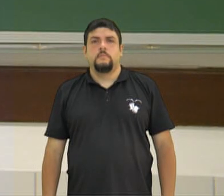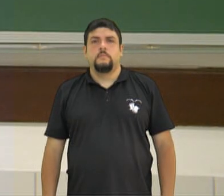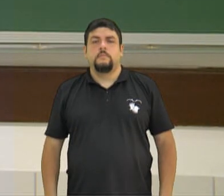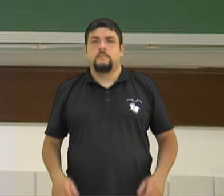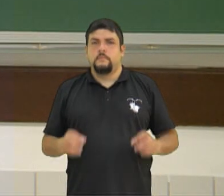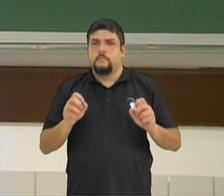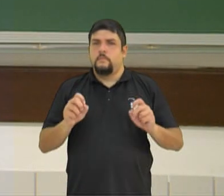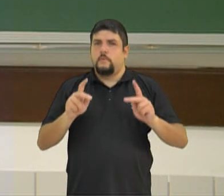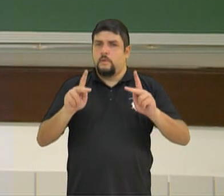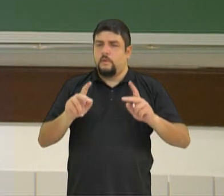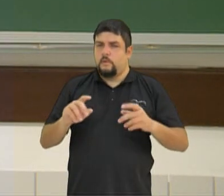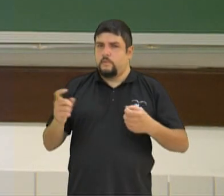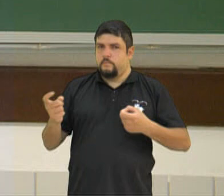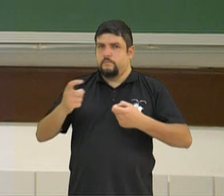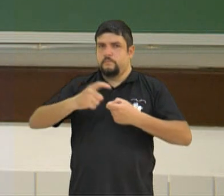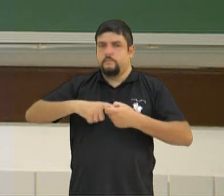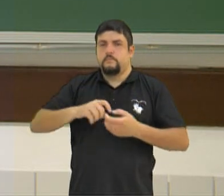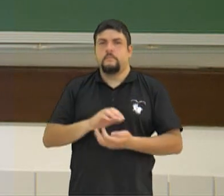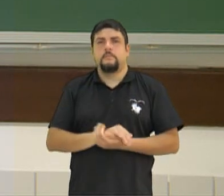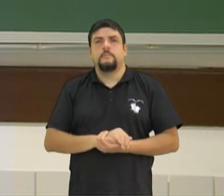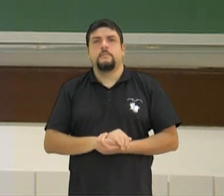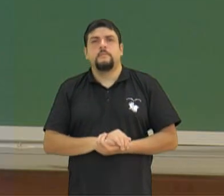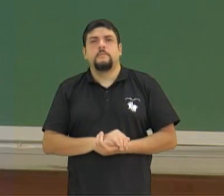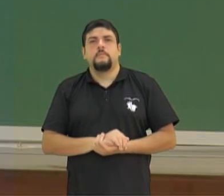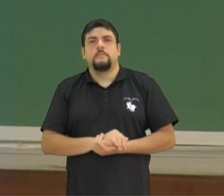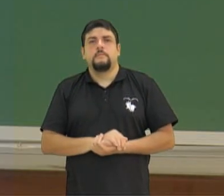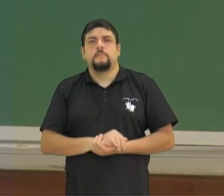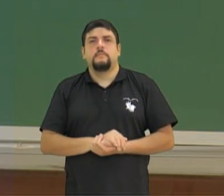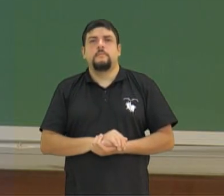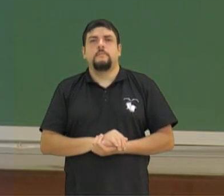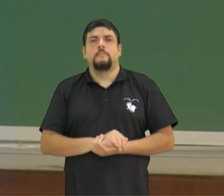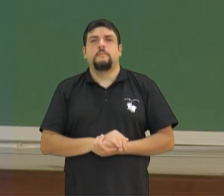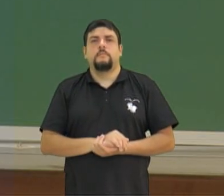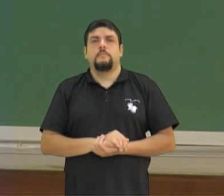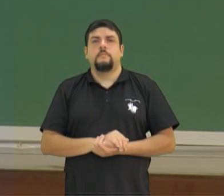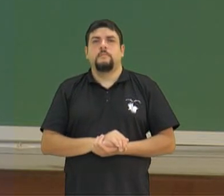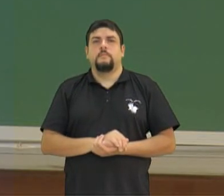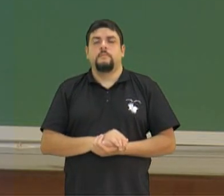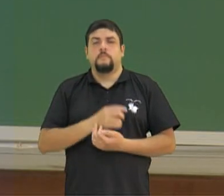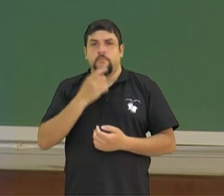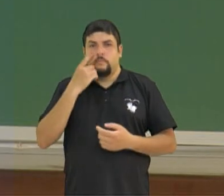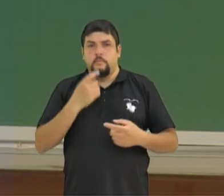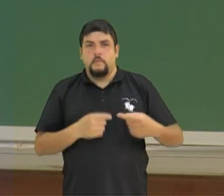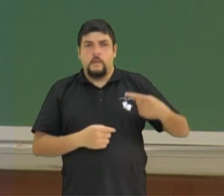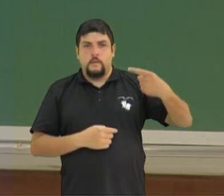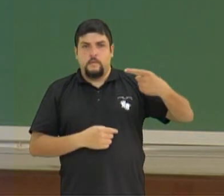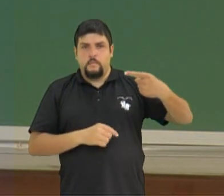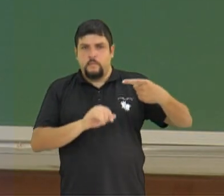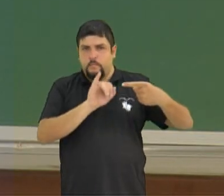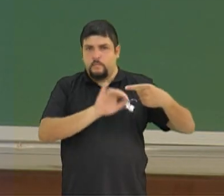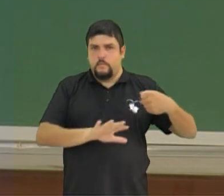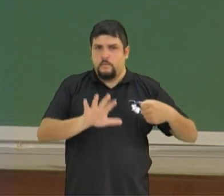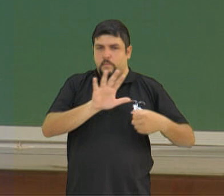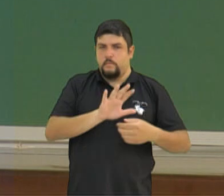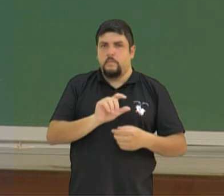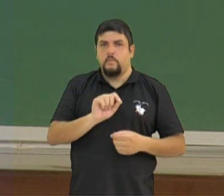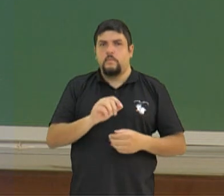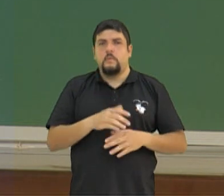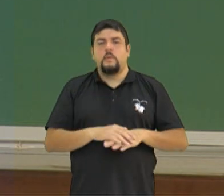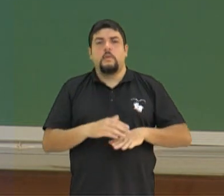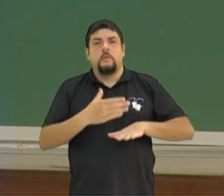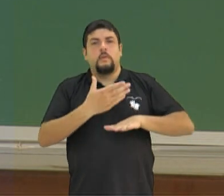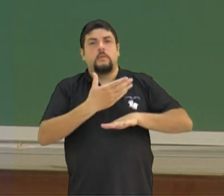Muito bem, volvemos. A ver, então, acá, ó, na primeira imagem, nós temos aqui um praticante